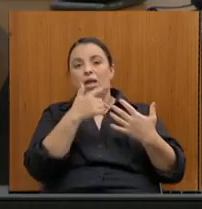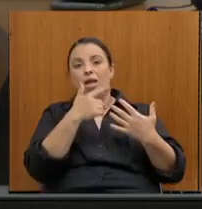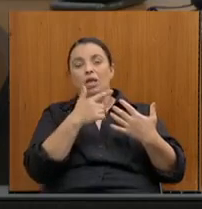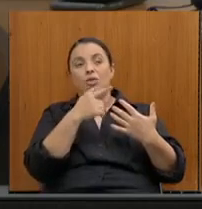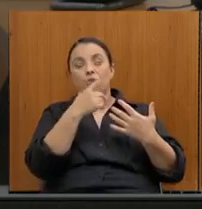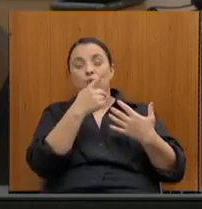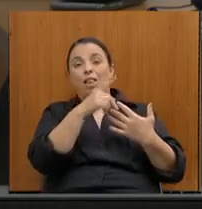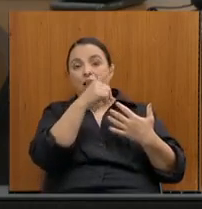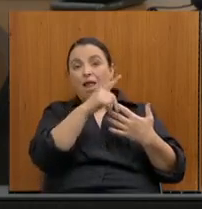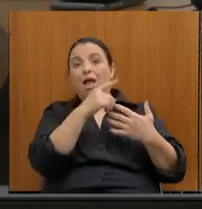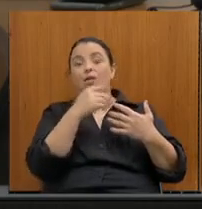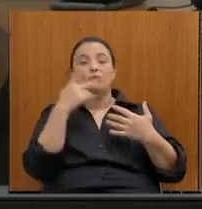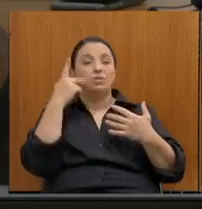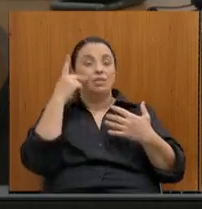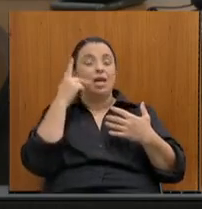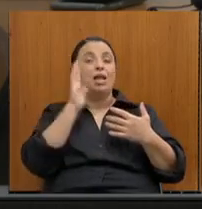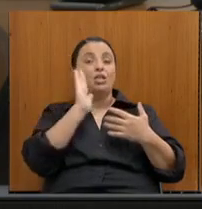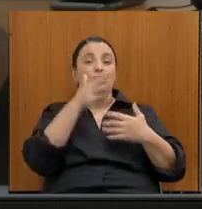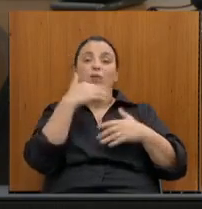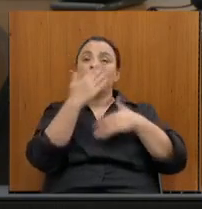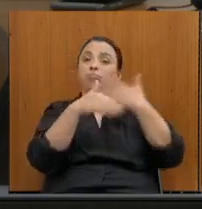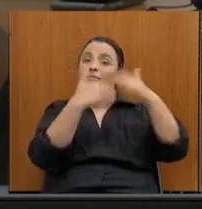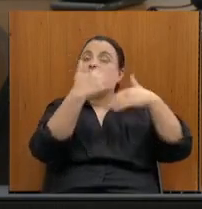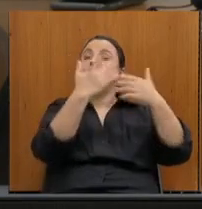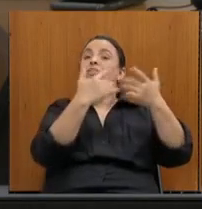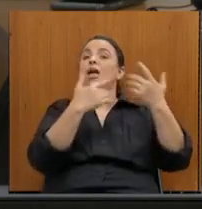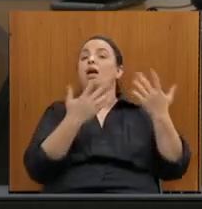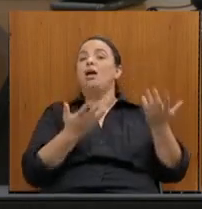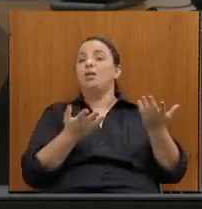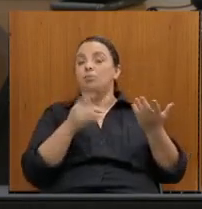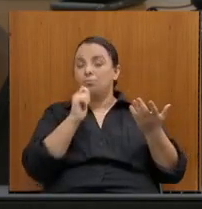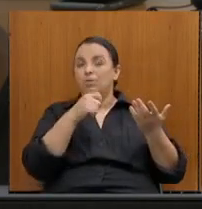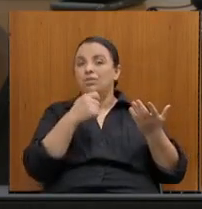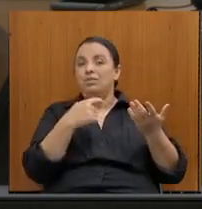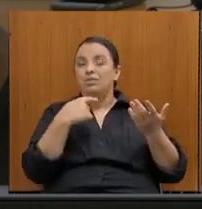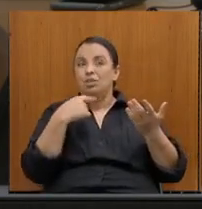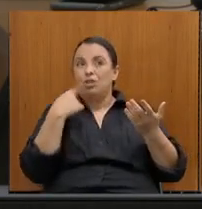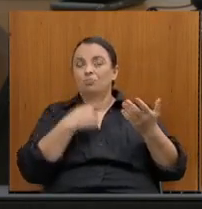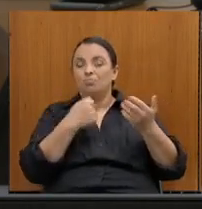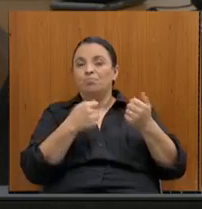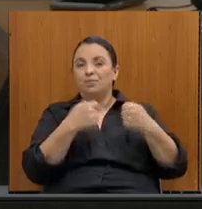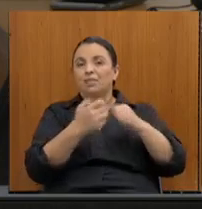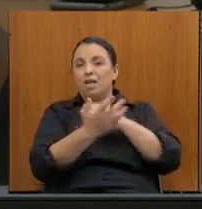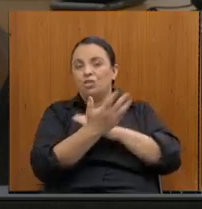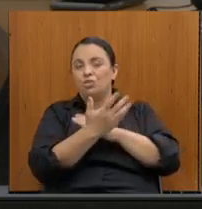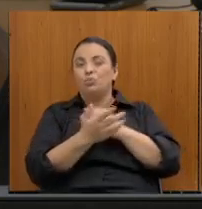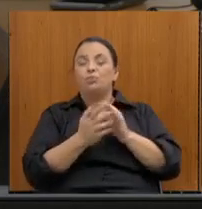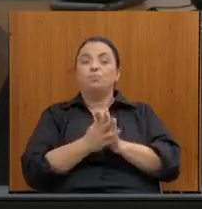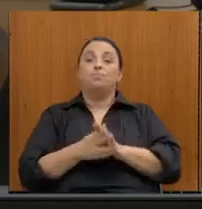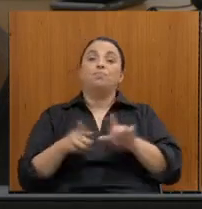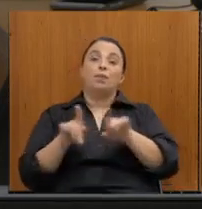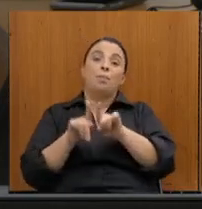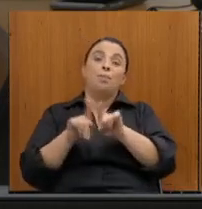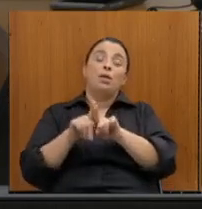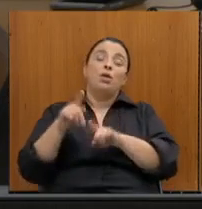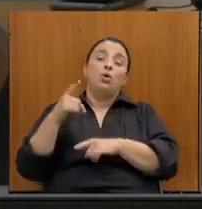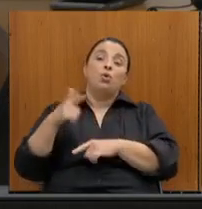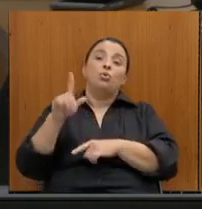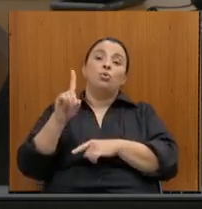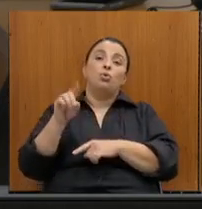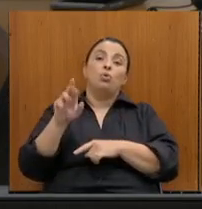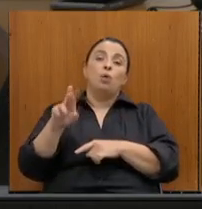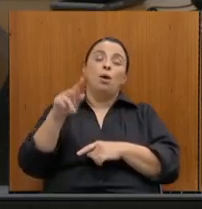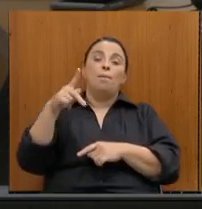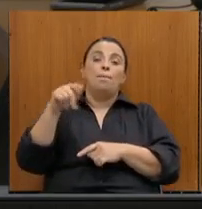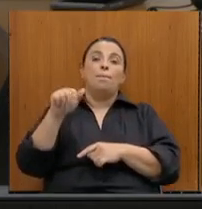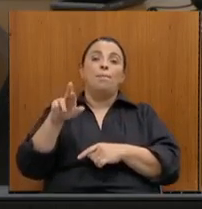já se encontra né o Doutor Paulo Marques apresentador da Cemig ou